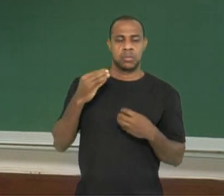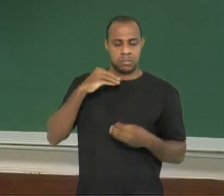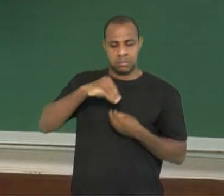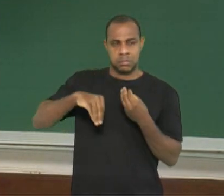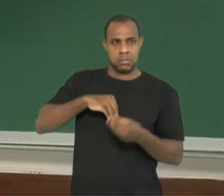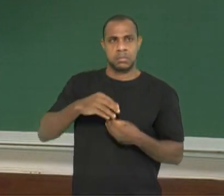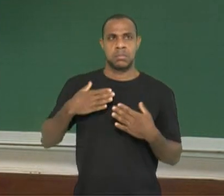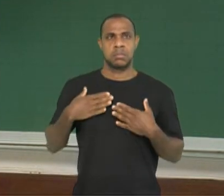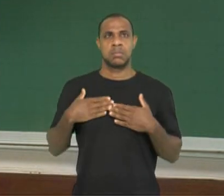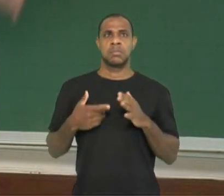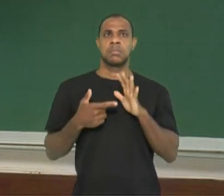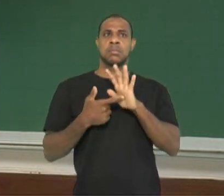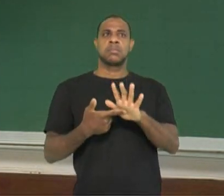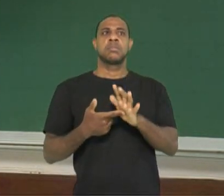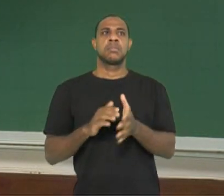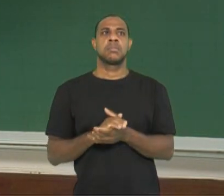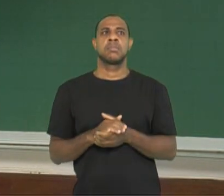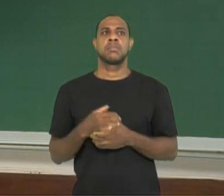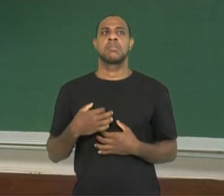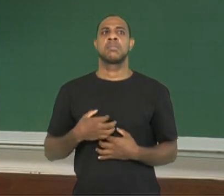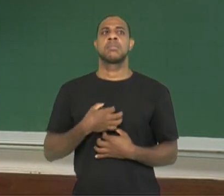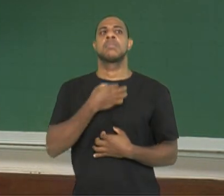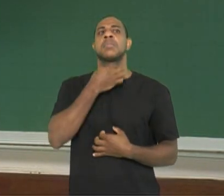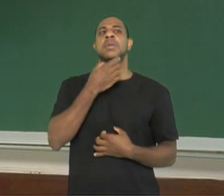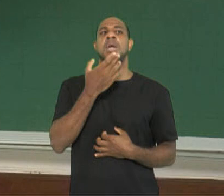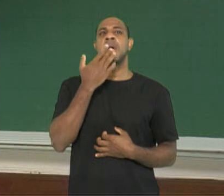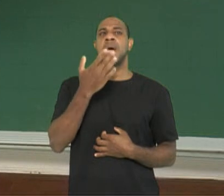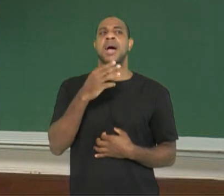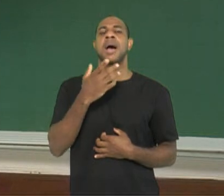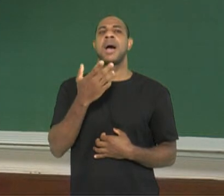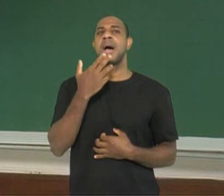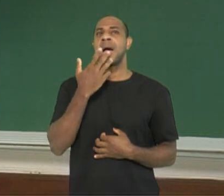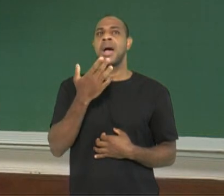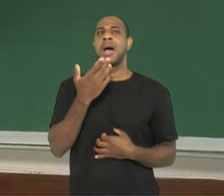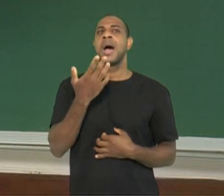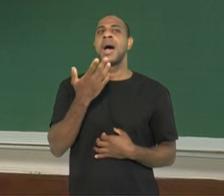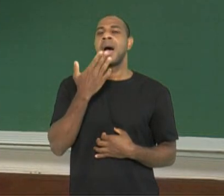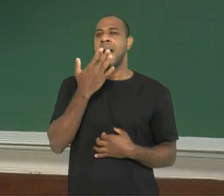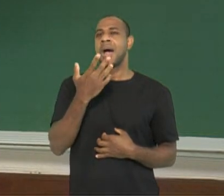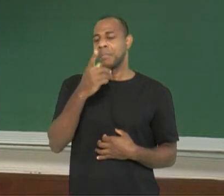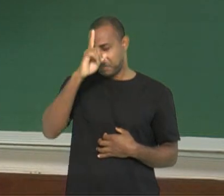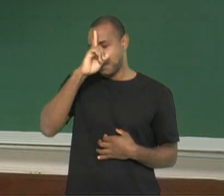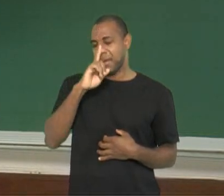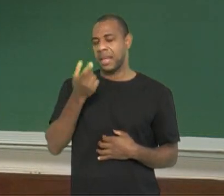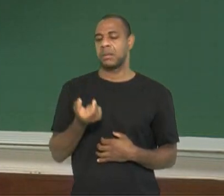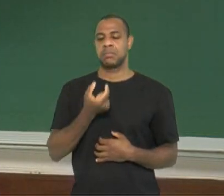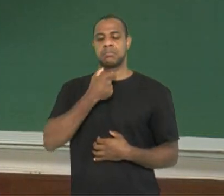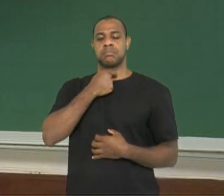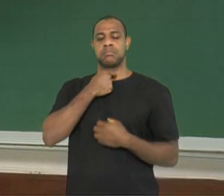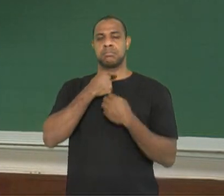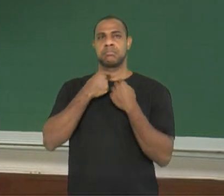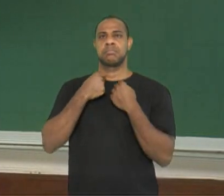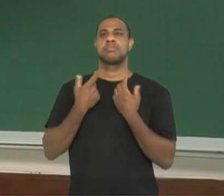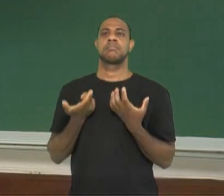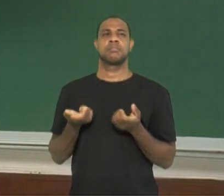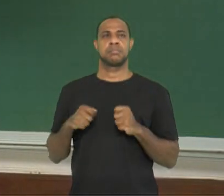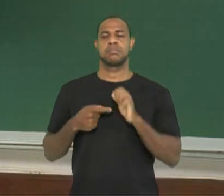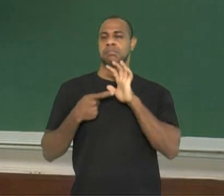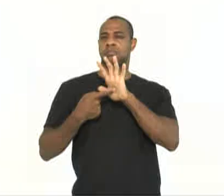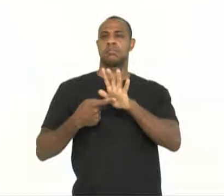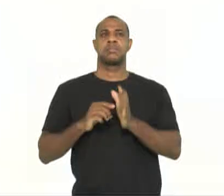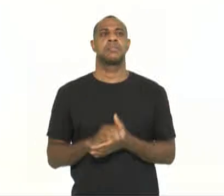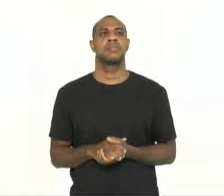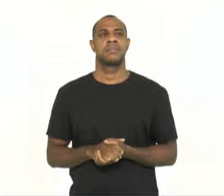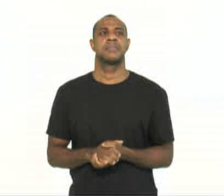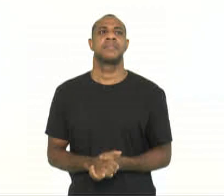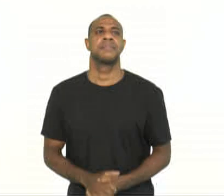dar um contraste, eu pego o contrário, o amarelo. Coloco alguma coisa amarela que vai dar o contraste perfeito na roupa. Esse é o princípio do contraste. O